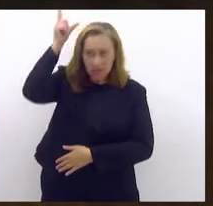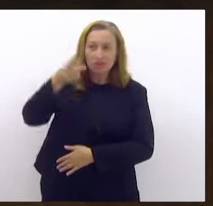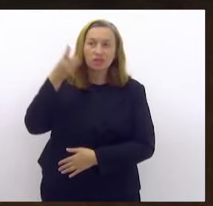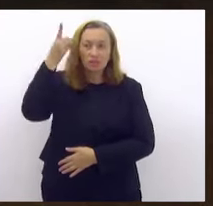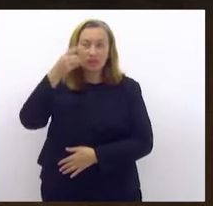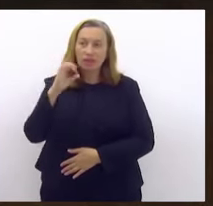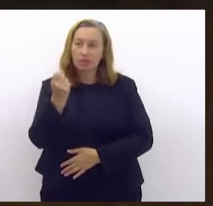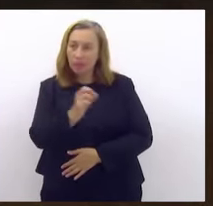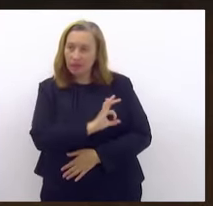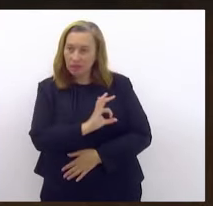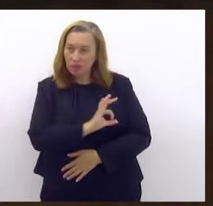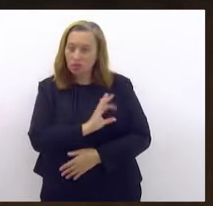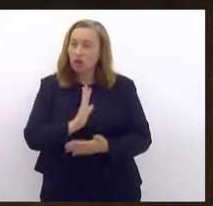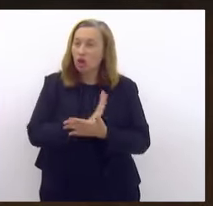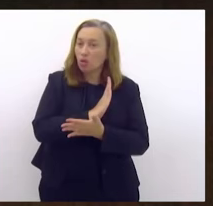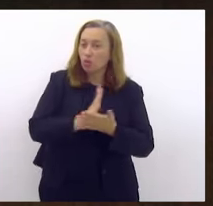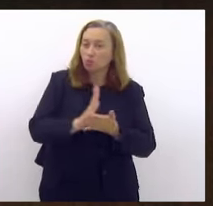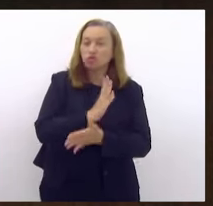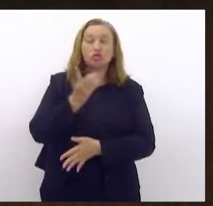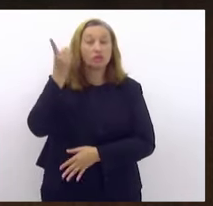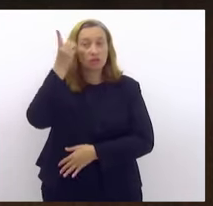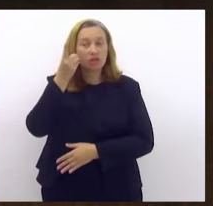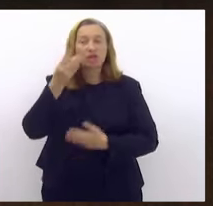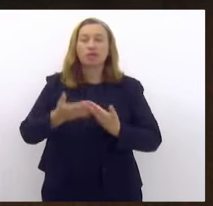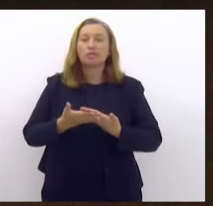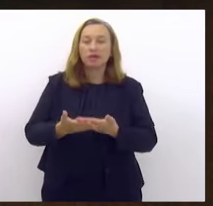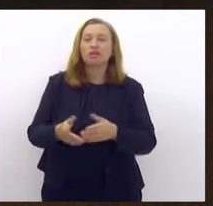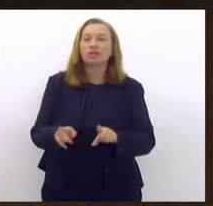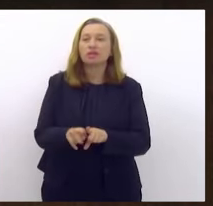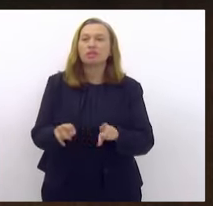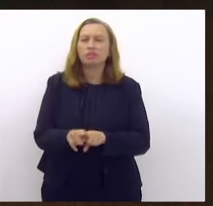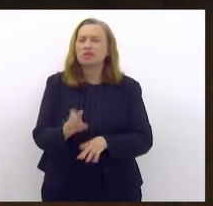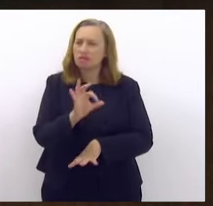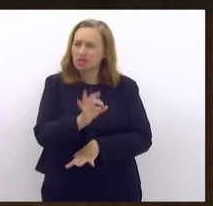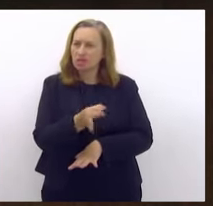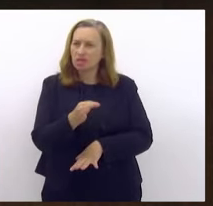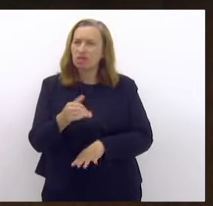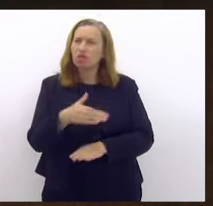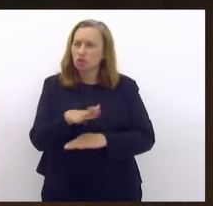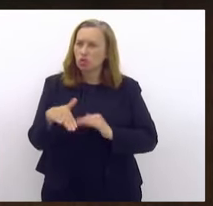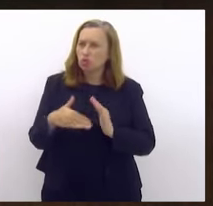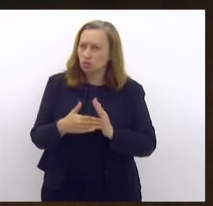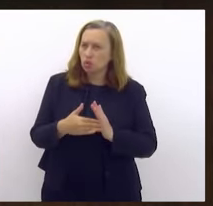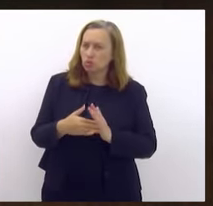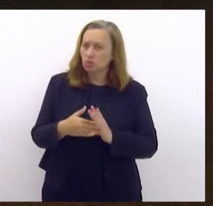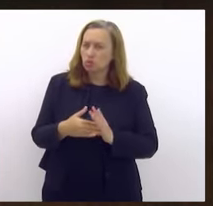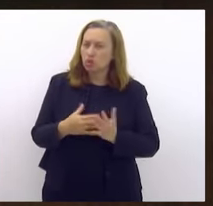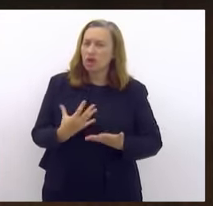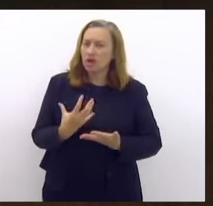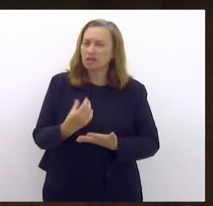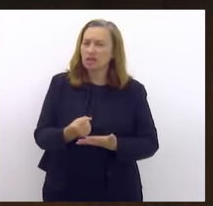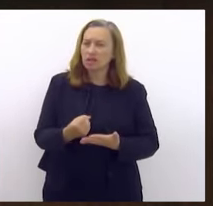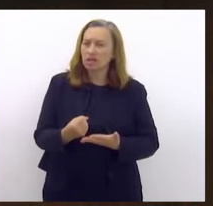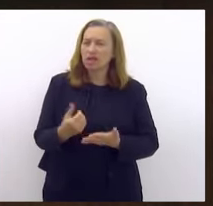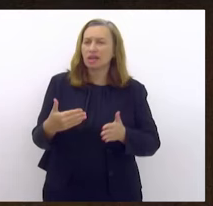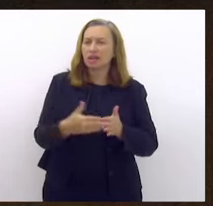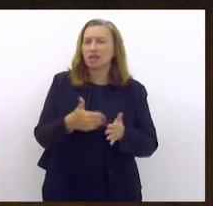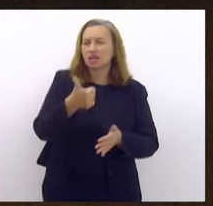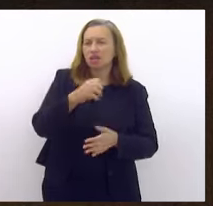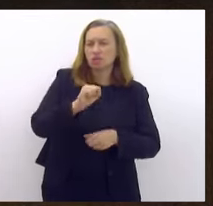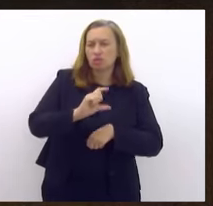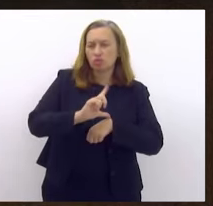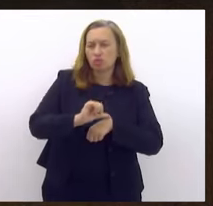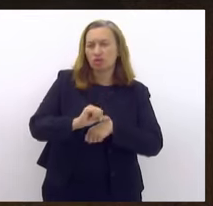Marta. Alguns deputados estão bem encaminhados também. E tenho certeza que todos o fariam até às 18 horas sem problema. Mas se